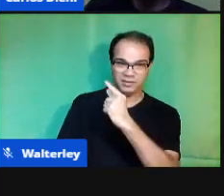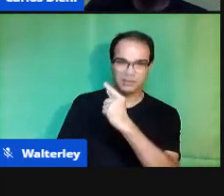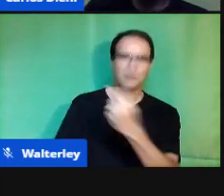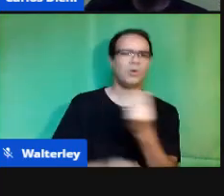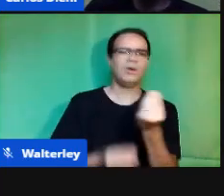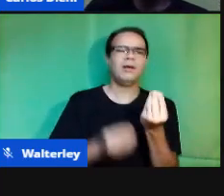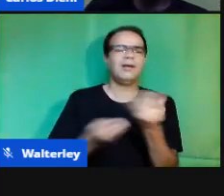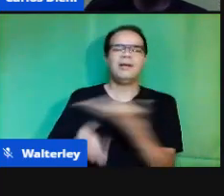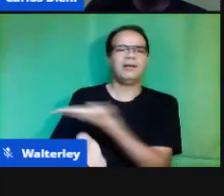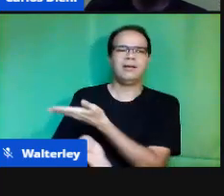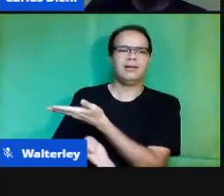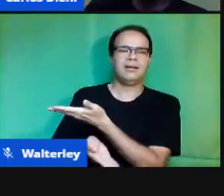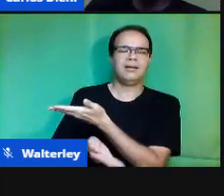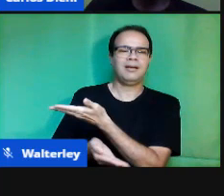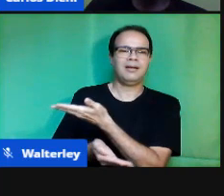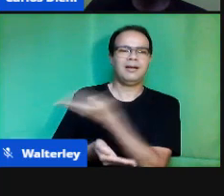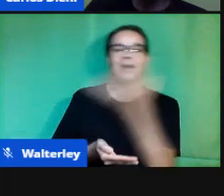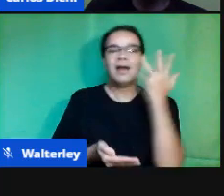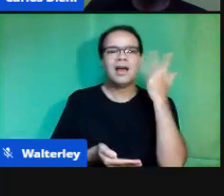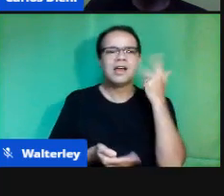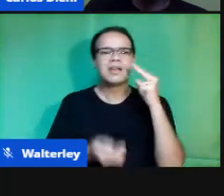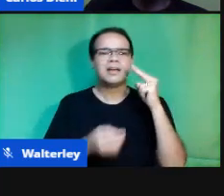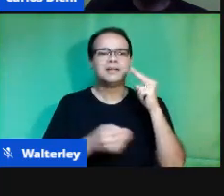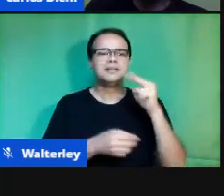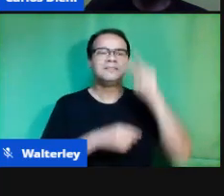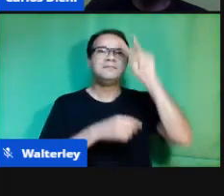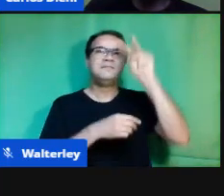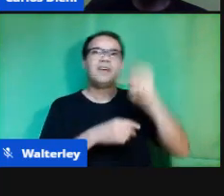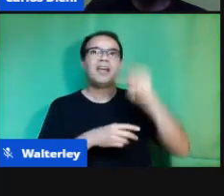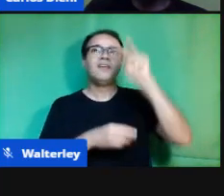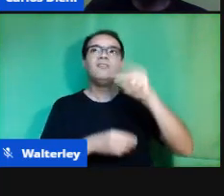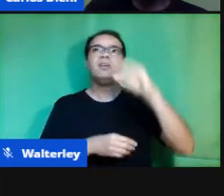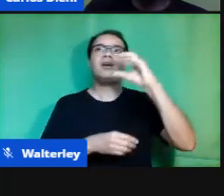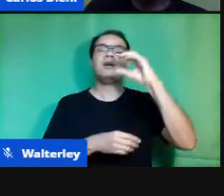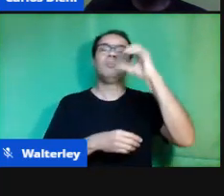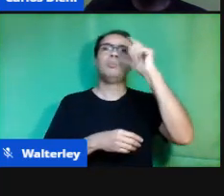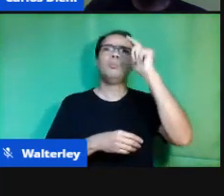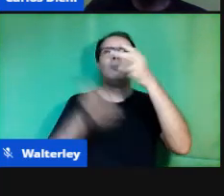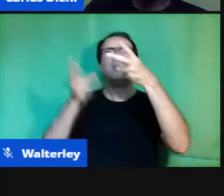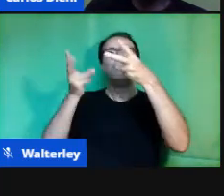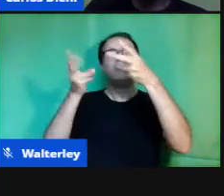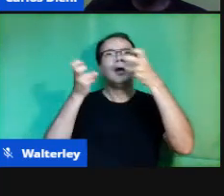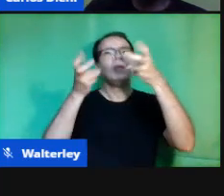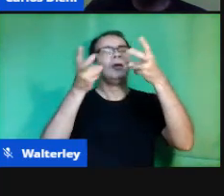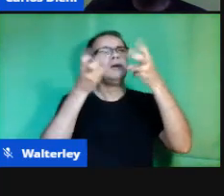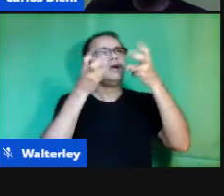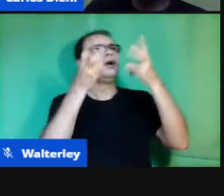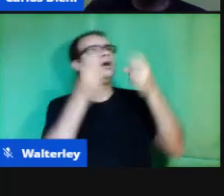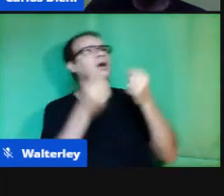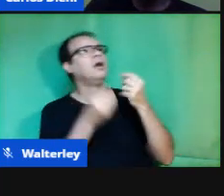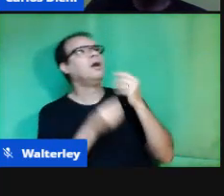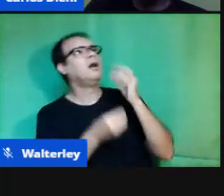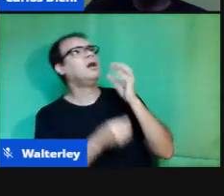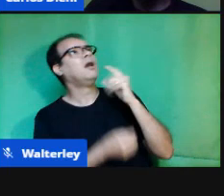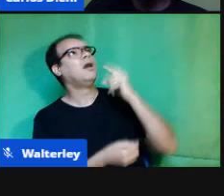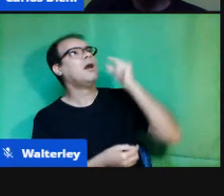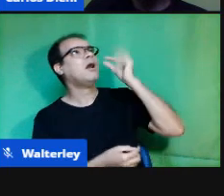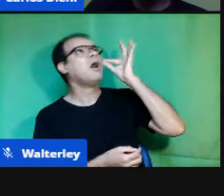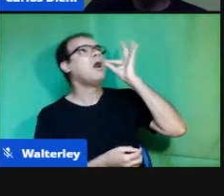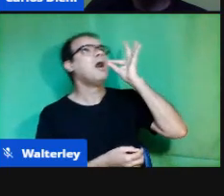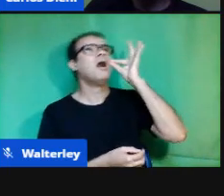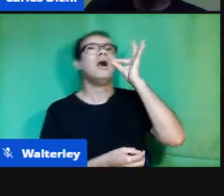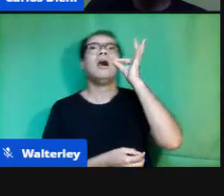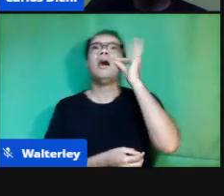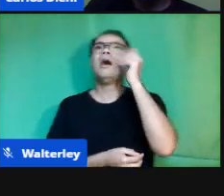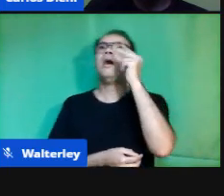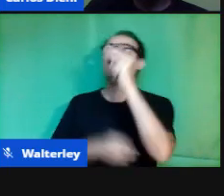pequenas conseguem ver Campo Grande, conseguem perceber a cidade, as dificuldades, vários